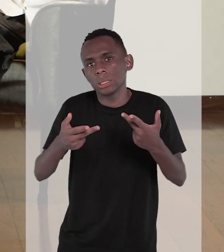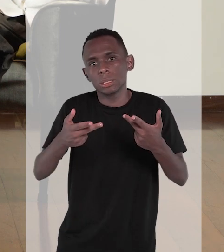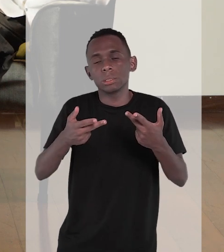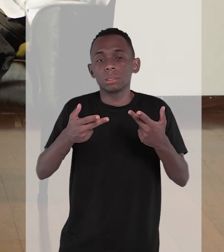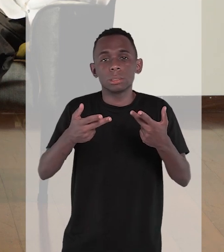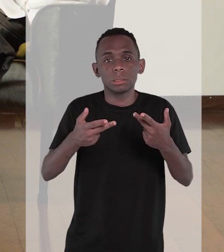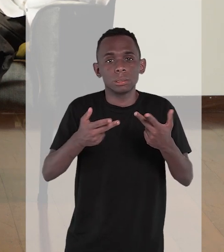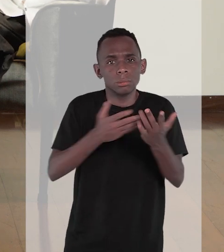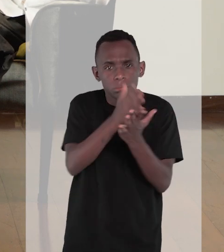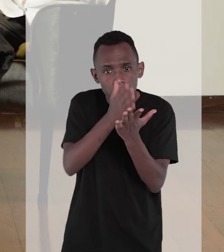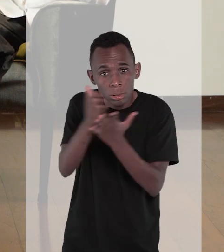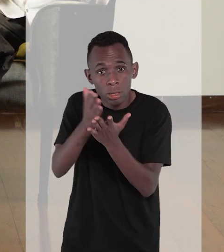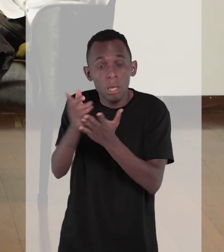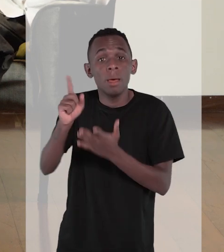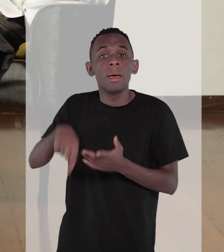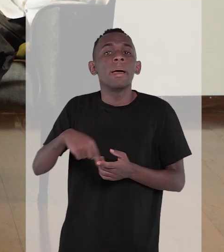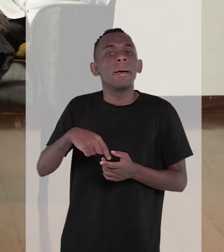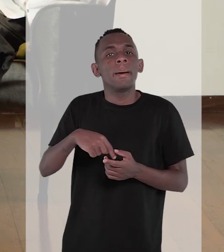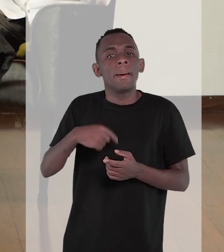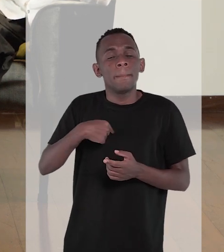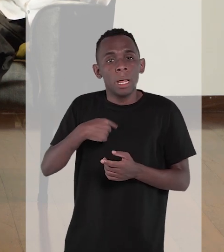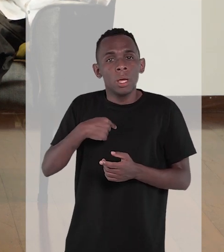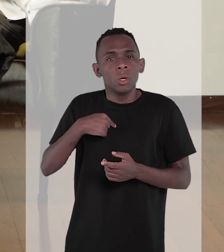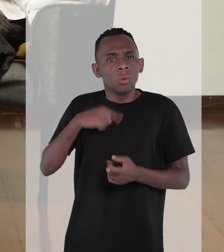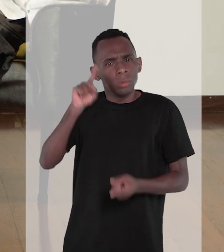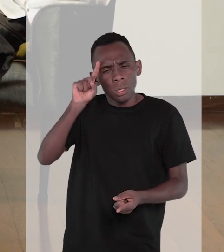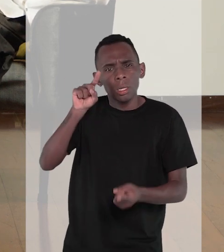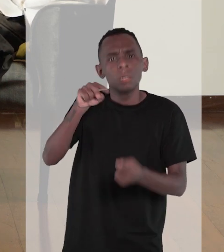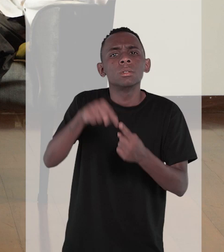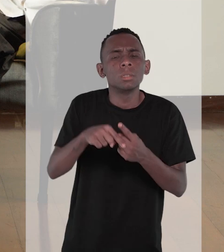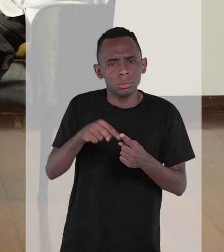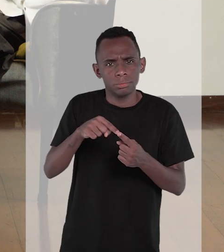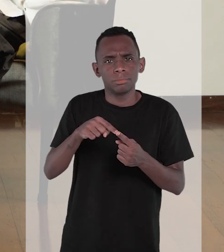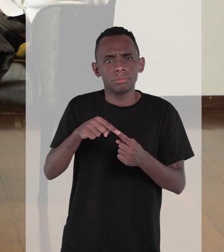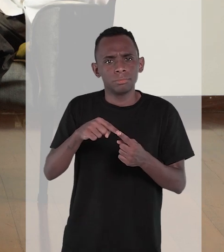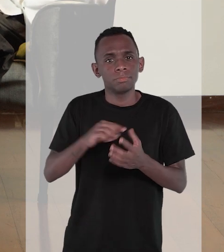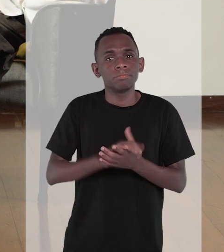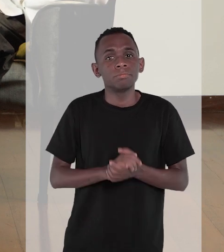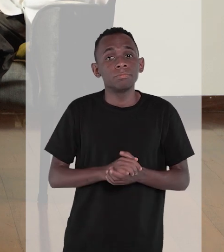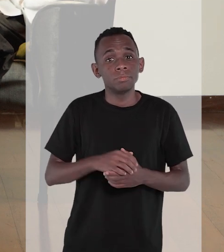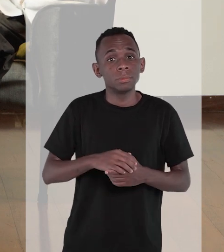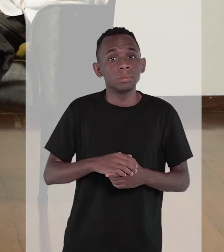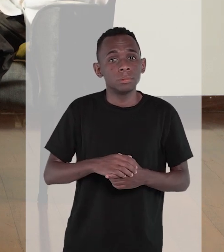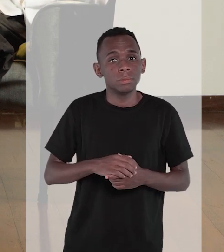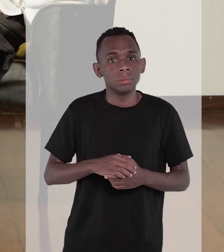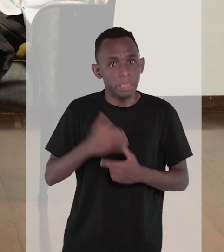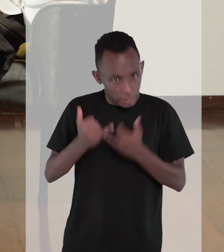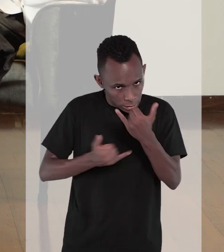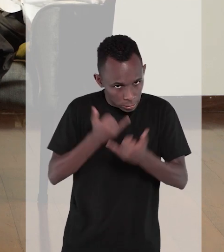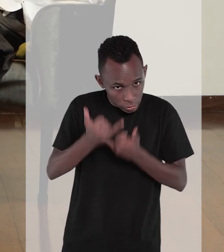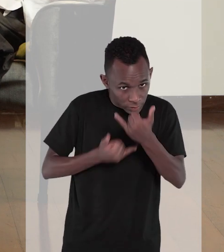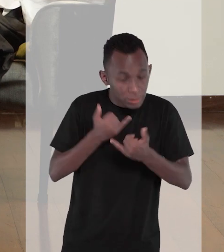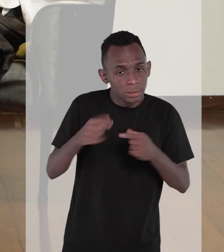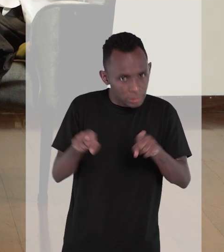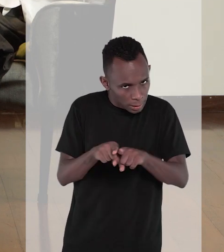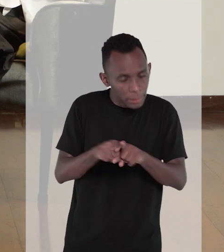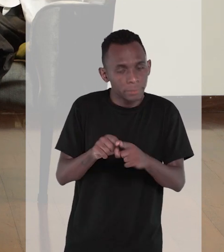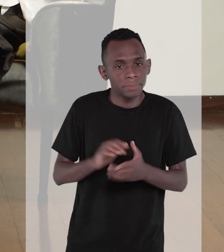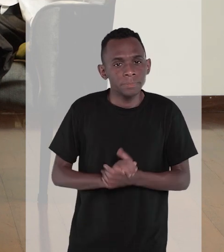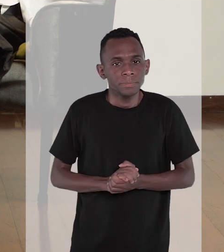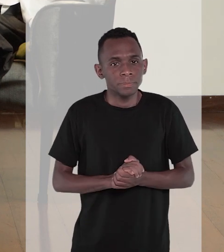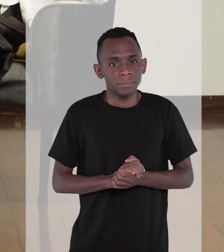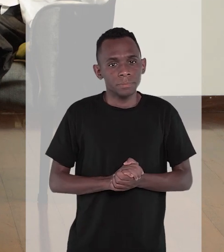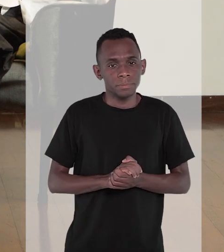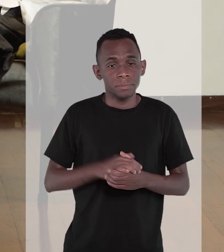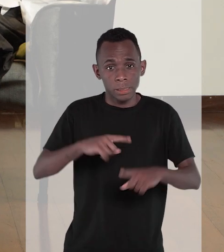coisas variadas é para me distrair. Antes de mais nada, uma coisa até bastante egoísta. E divertida. Por favor,